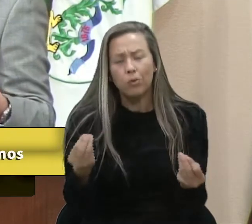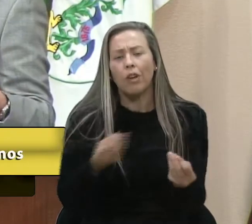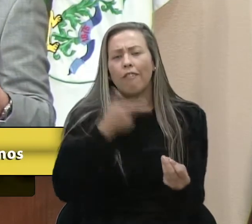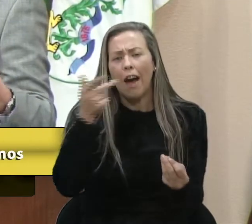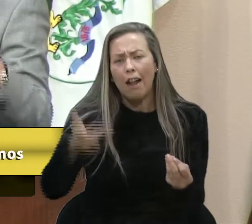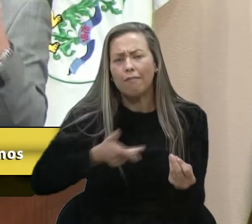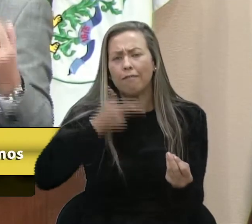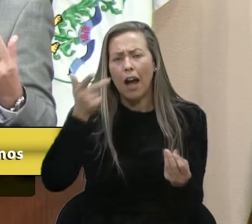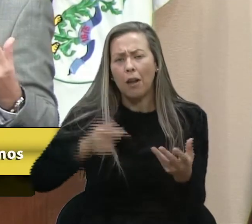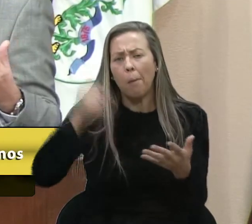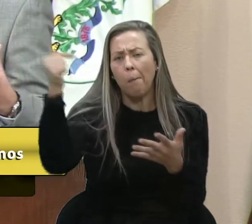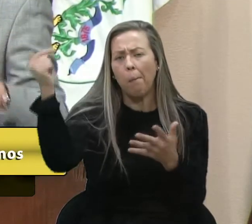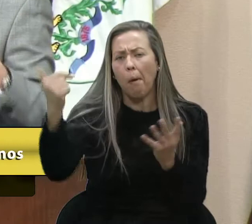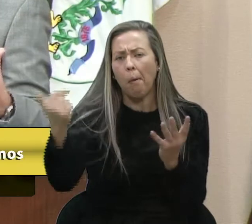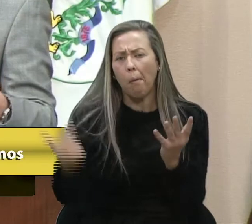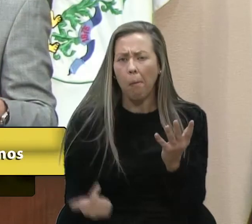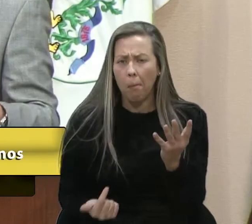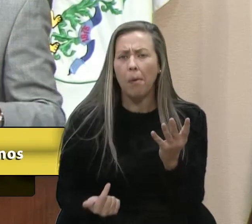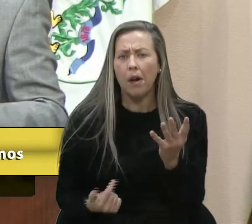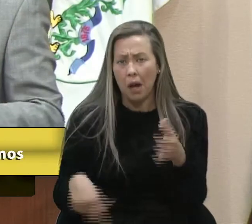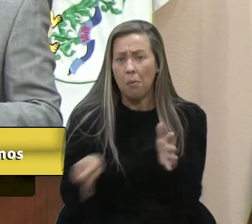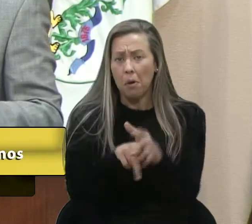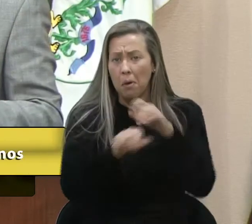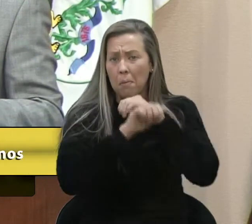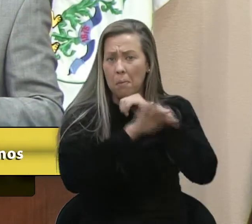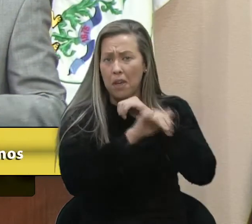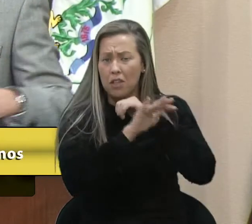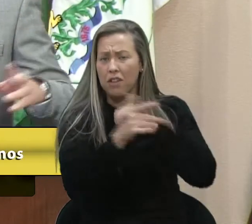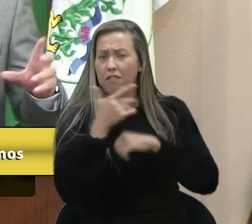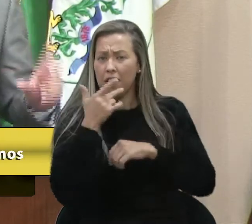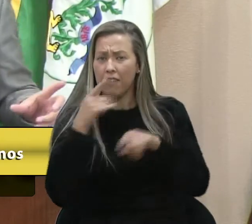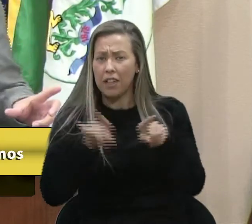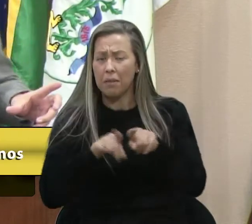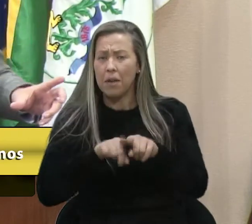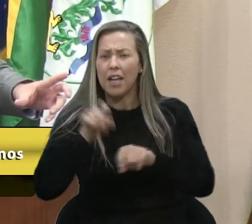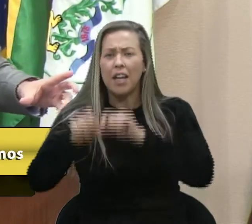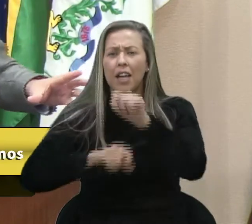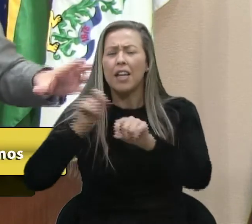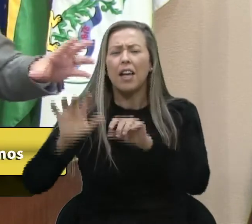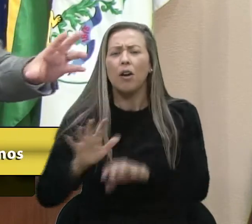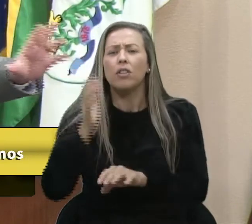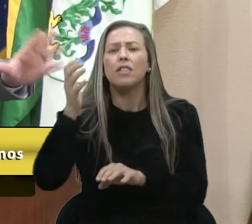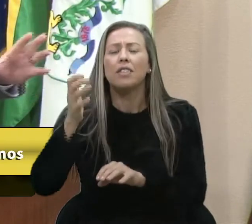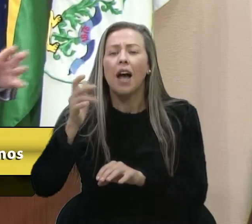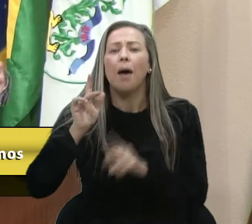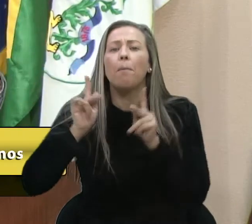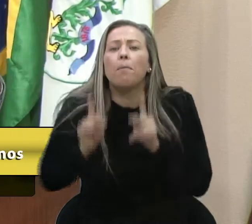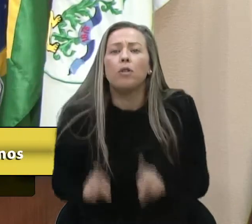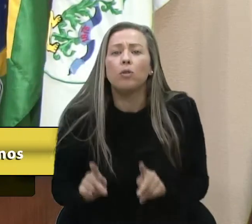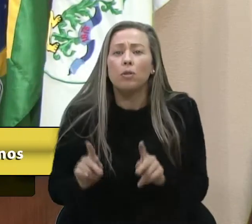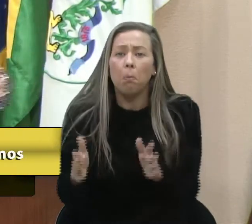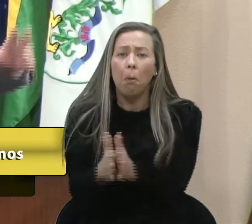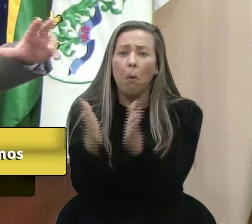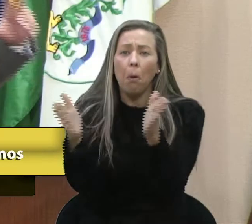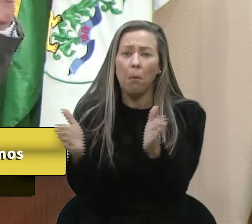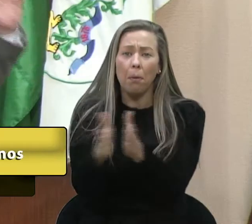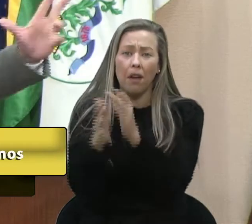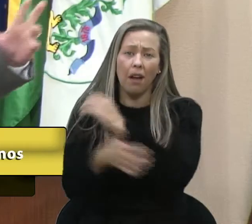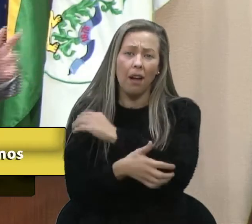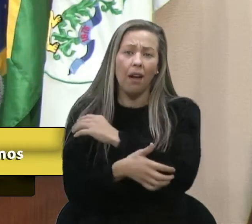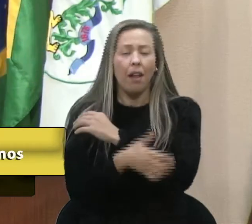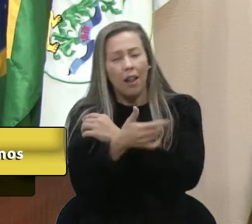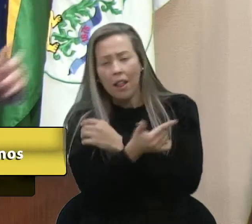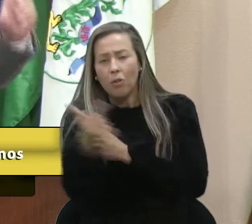falavam, e até a própria mídia pensava, que esses casos aconteciam com pessoas de vulnerabilidade social e que não